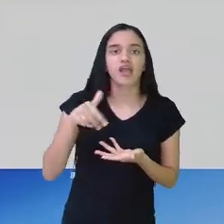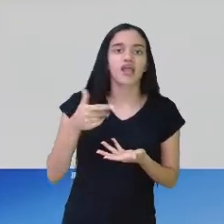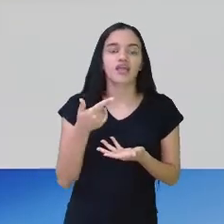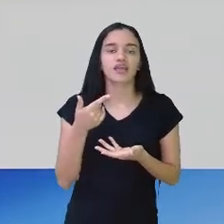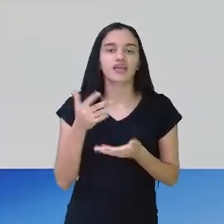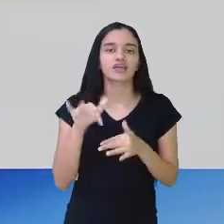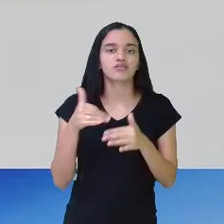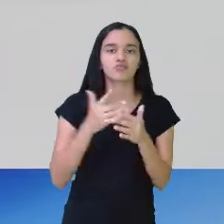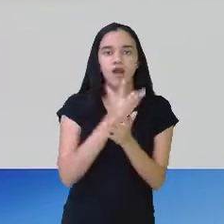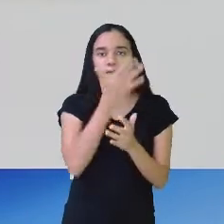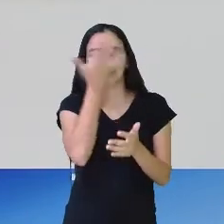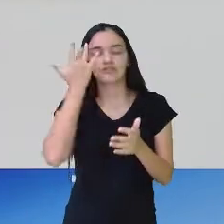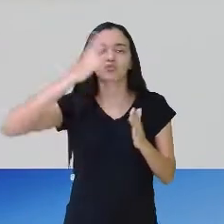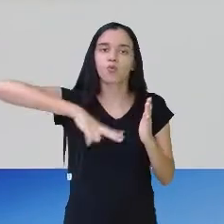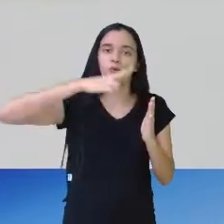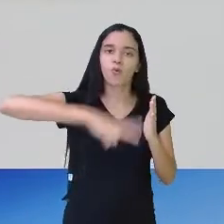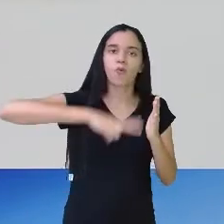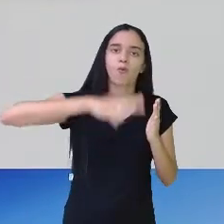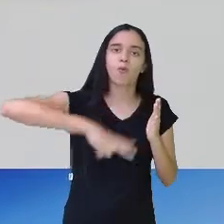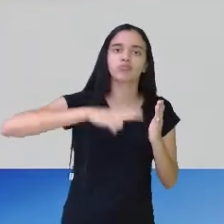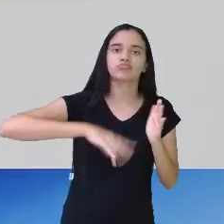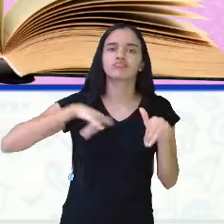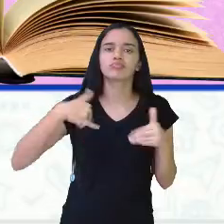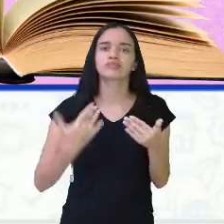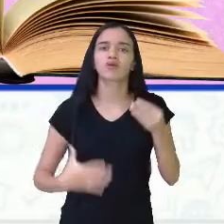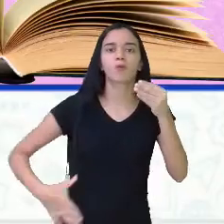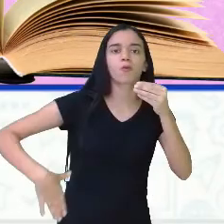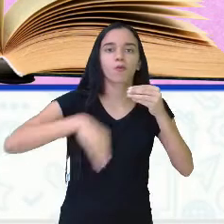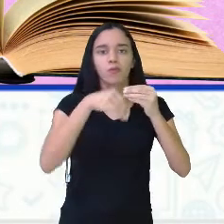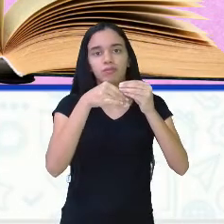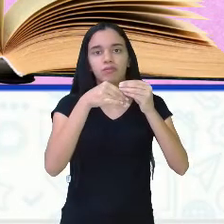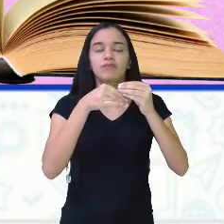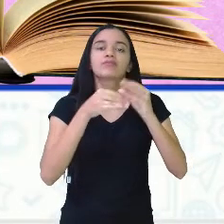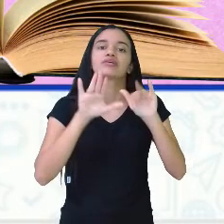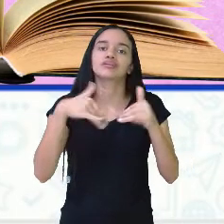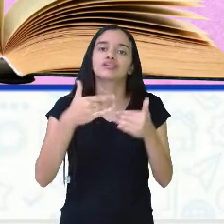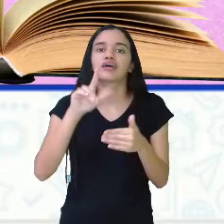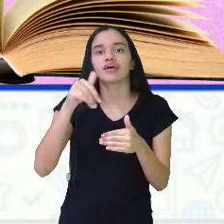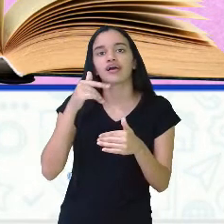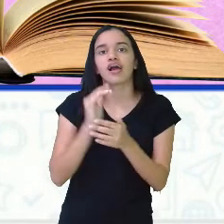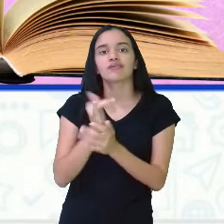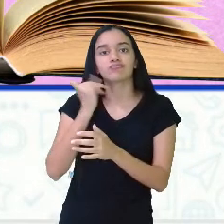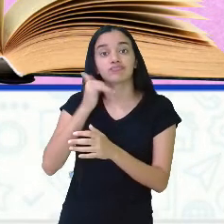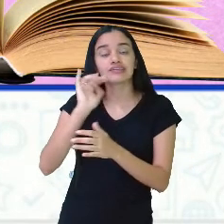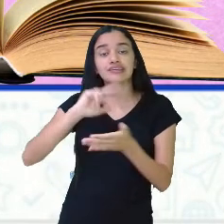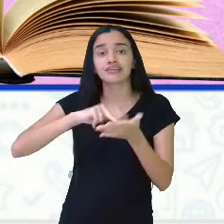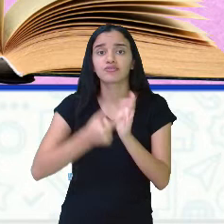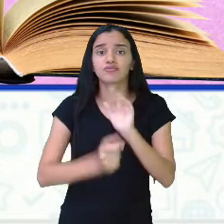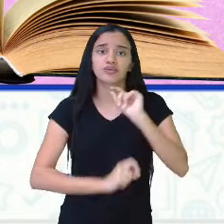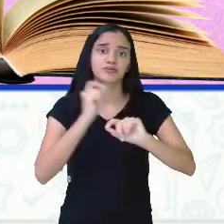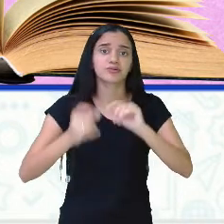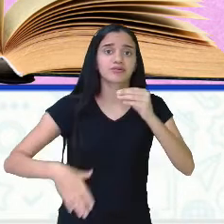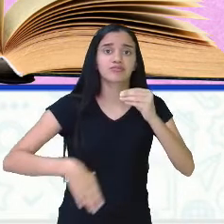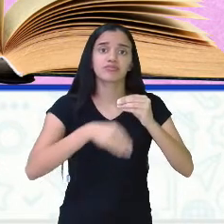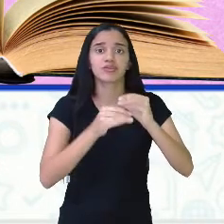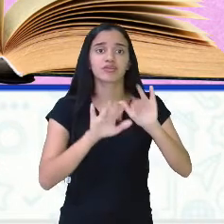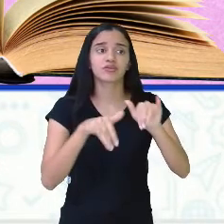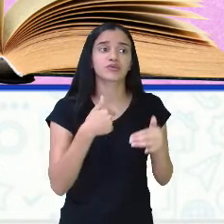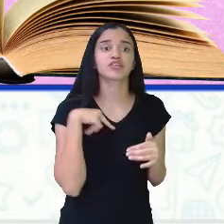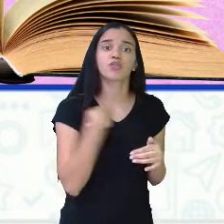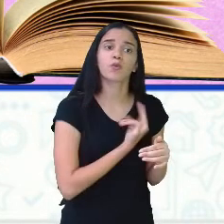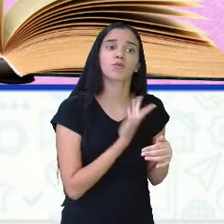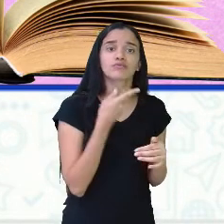Deixando ao leitor a tarefa de preencher as elipses narrativas, ou seja, preencher o que a gente não